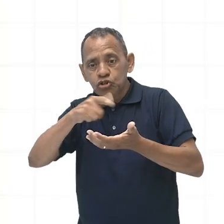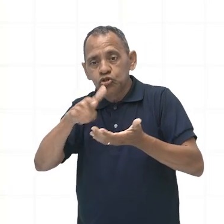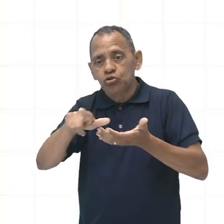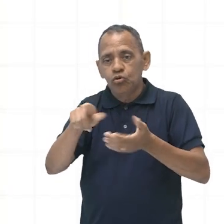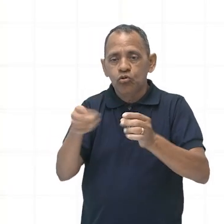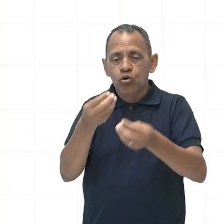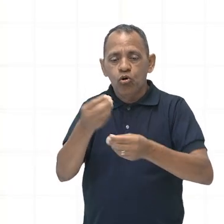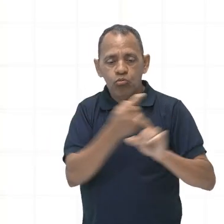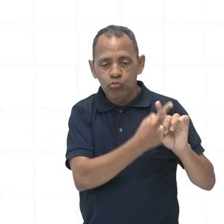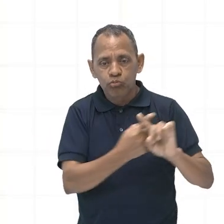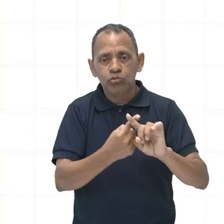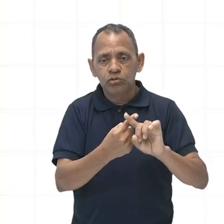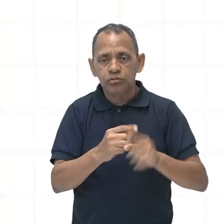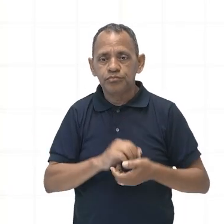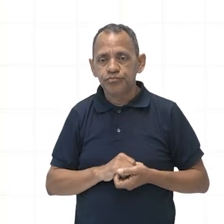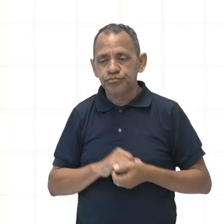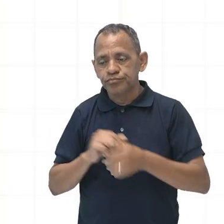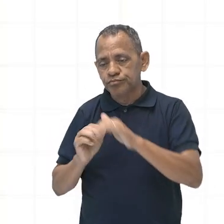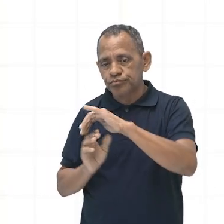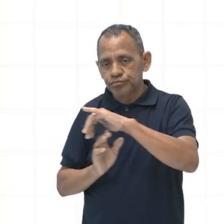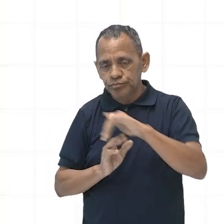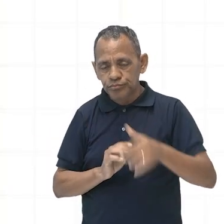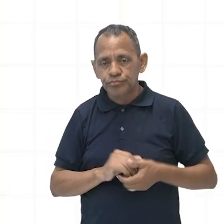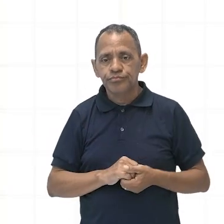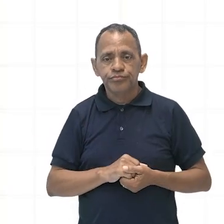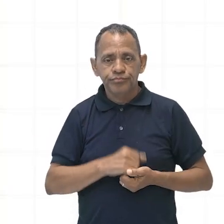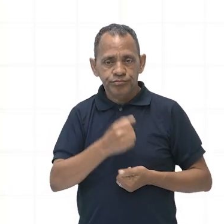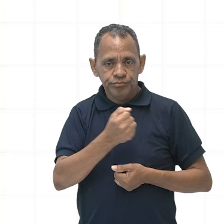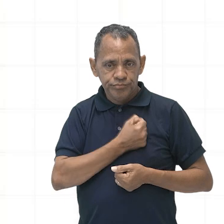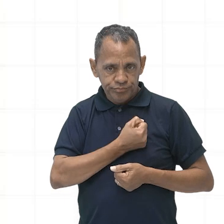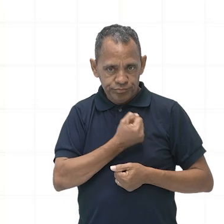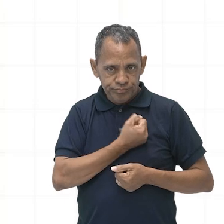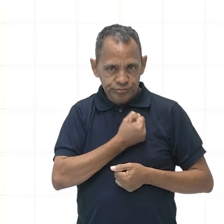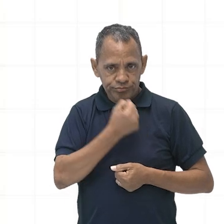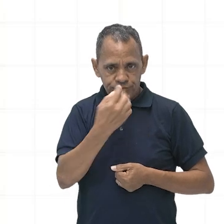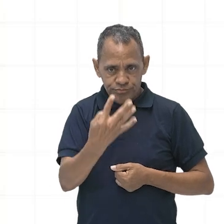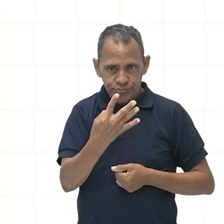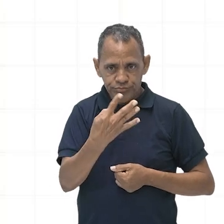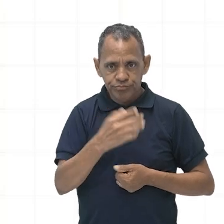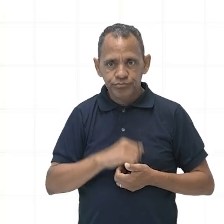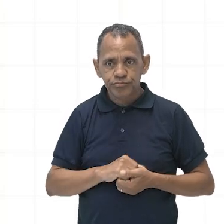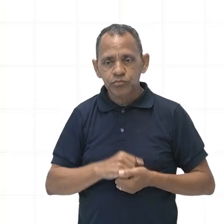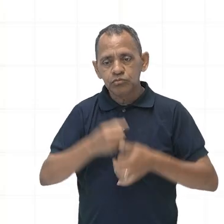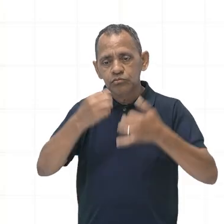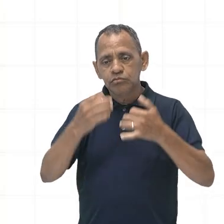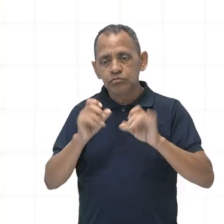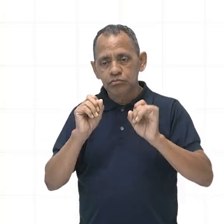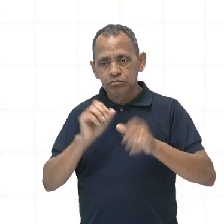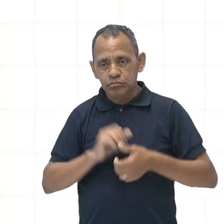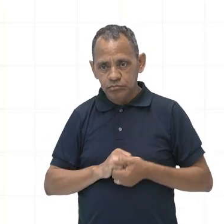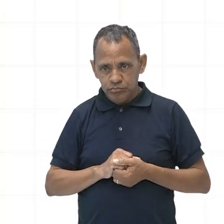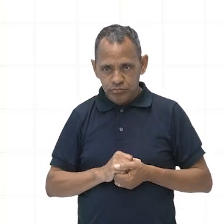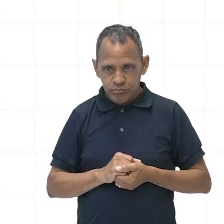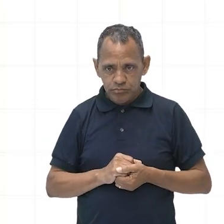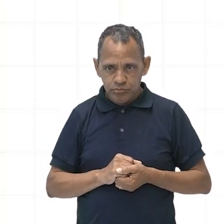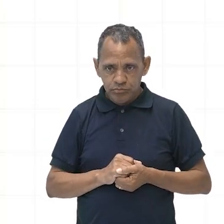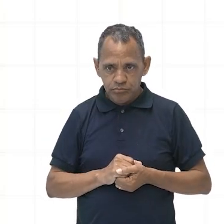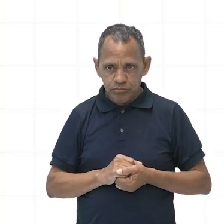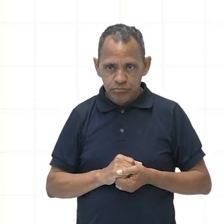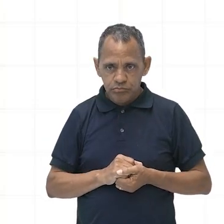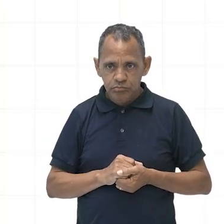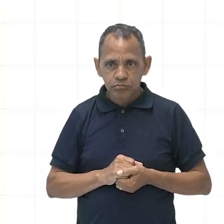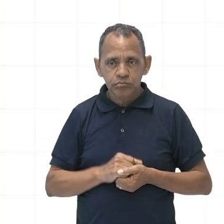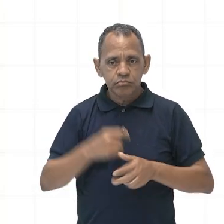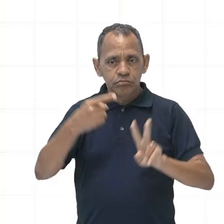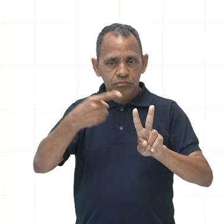à próxima propriedade, propriedade de número 4. Ela diz o seguinte: a raiz